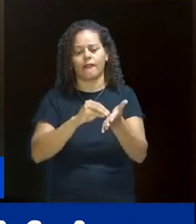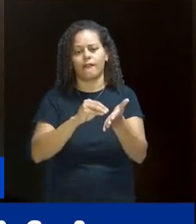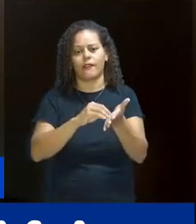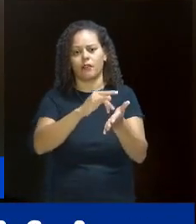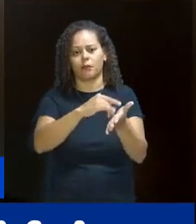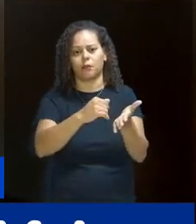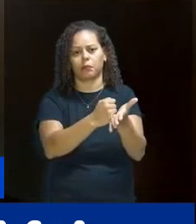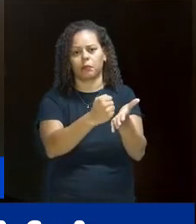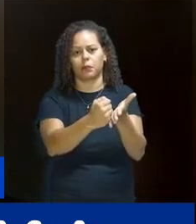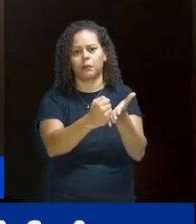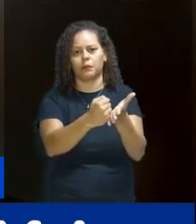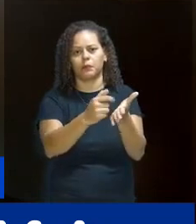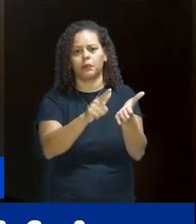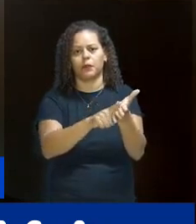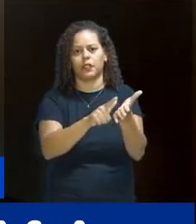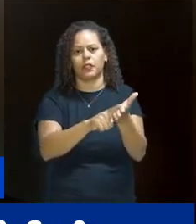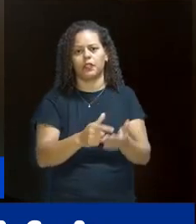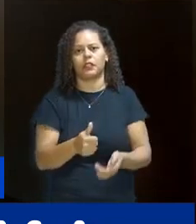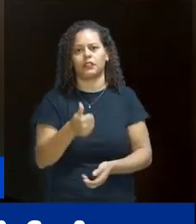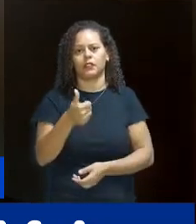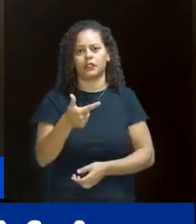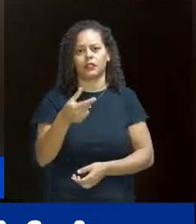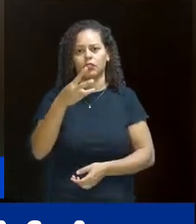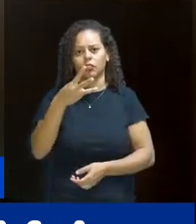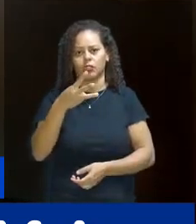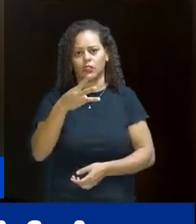que totaliza